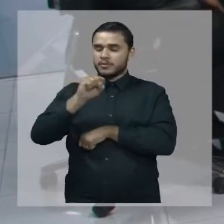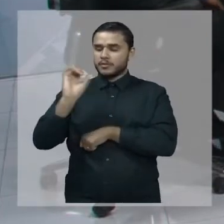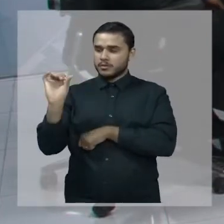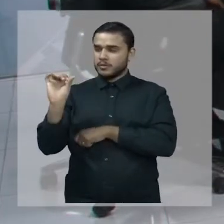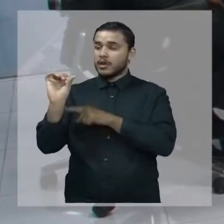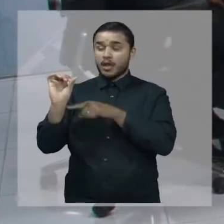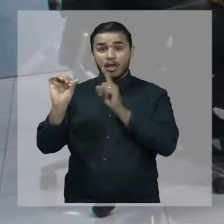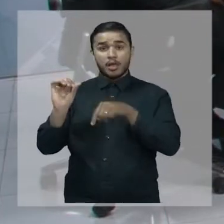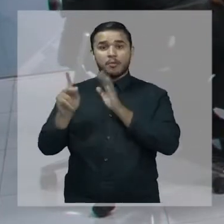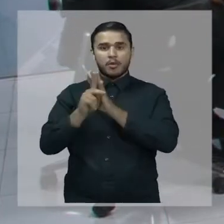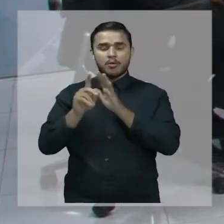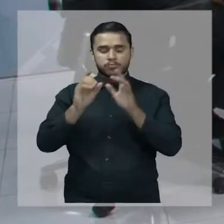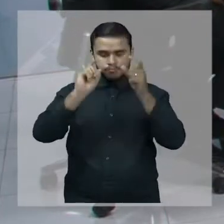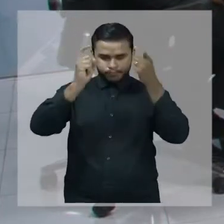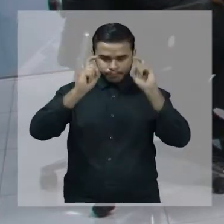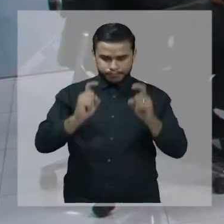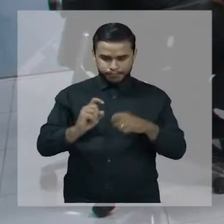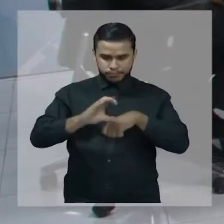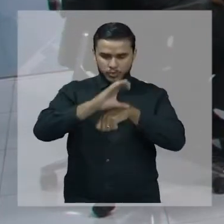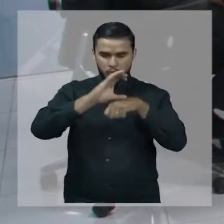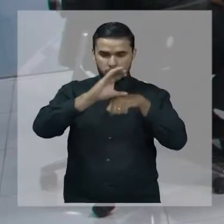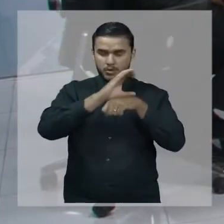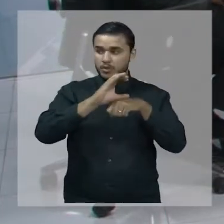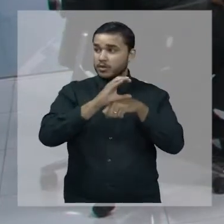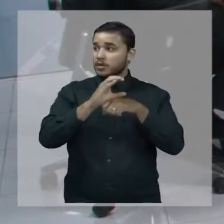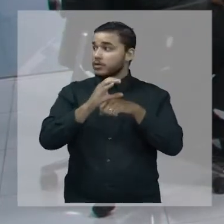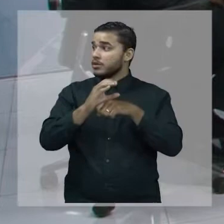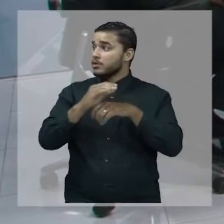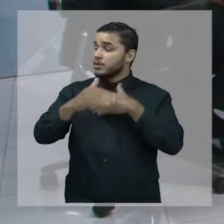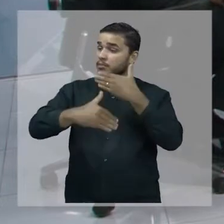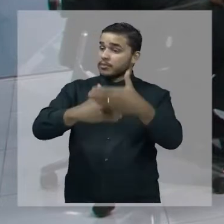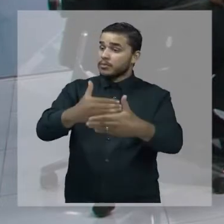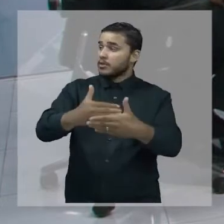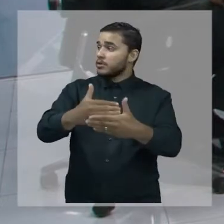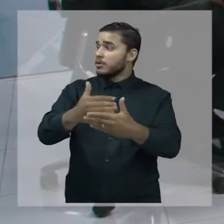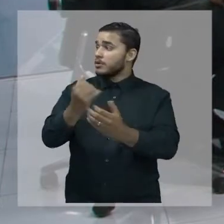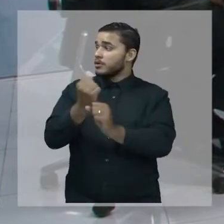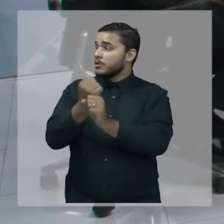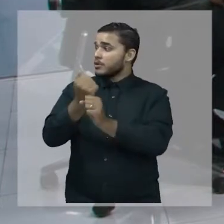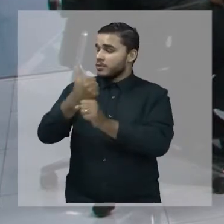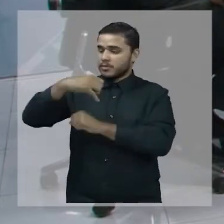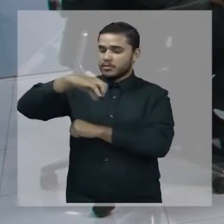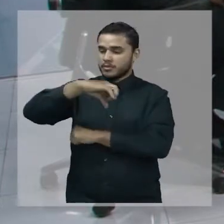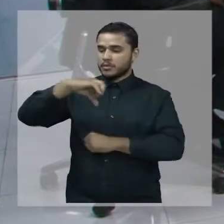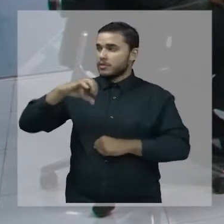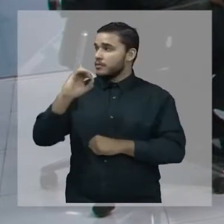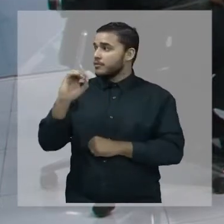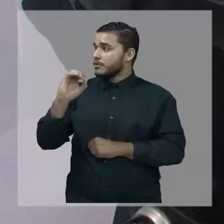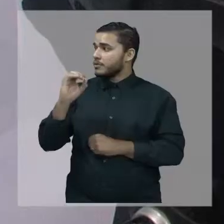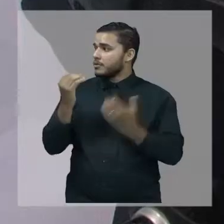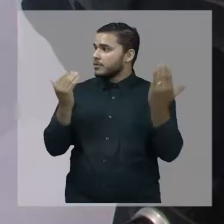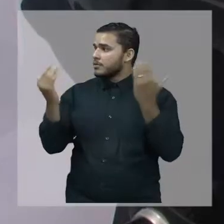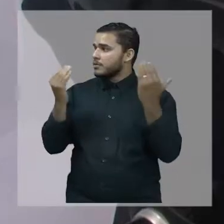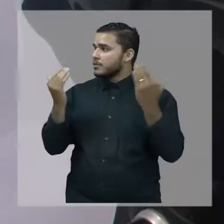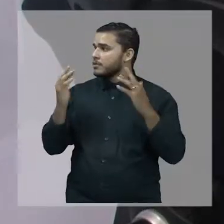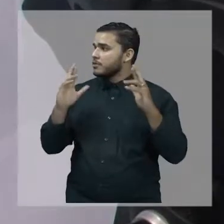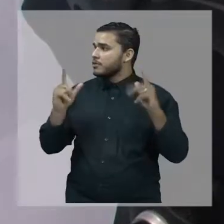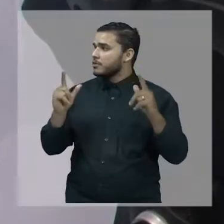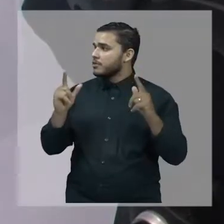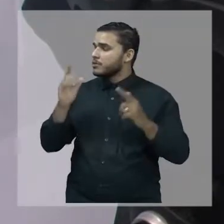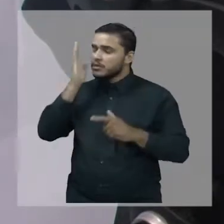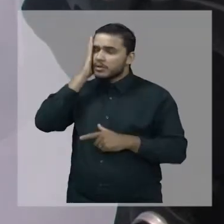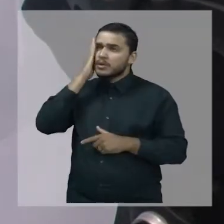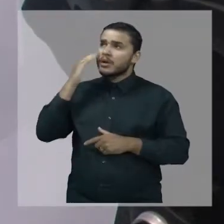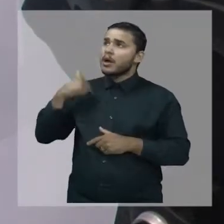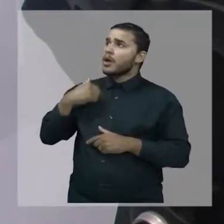86 com a condição de serem constituintes e peguem o parlamento de 90. Olha a diferença que houve. E por